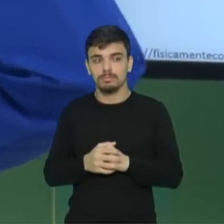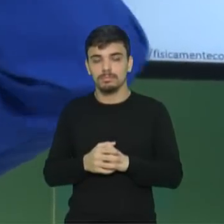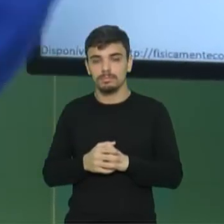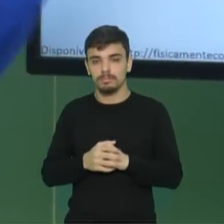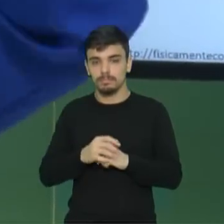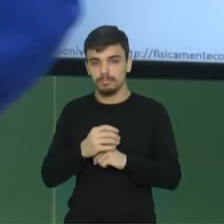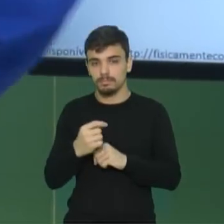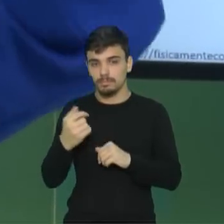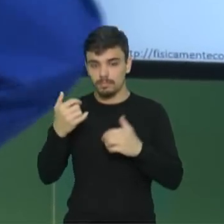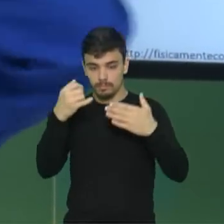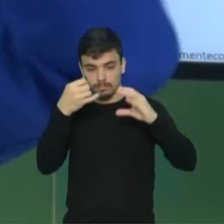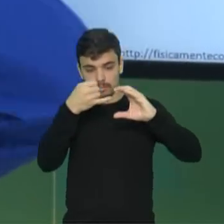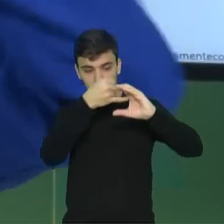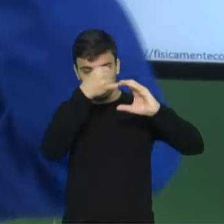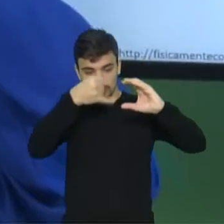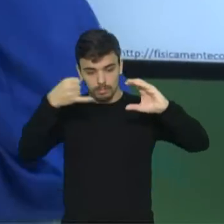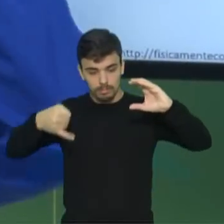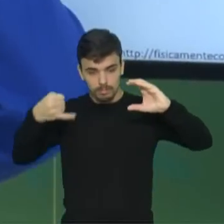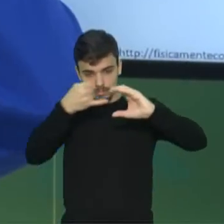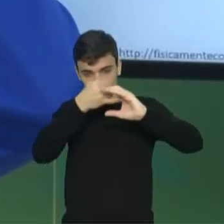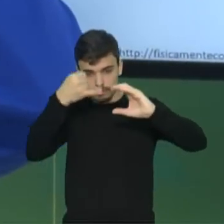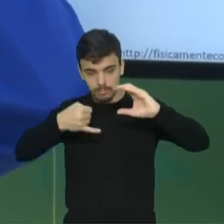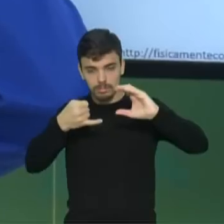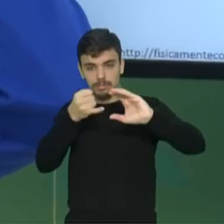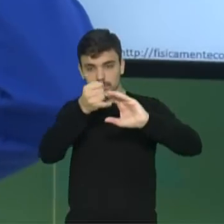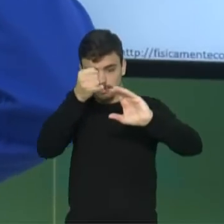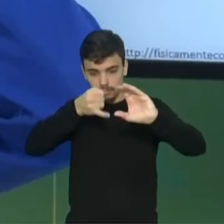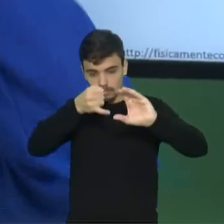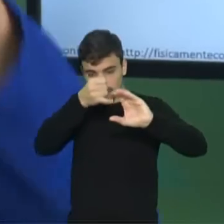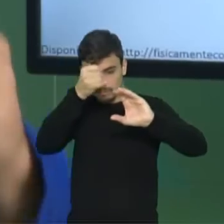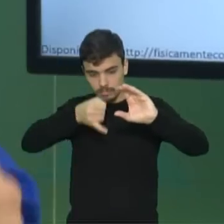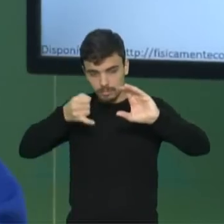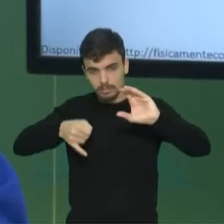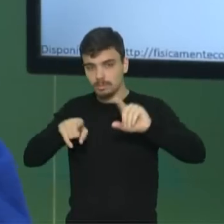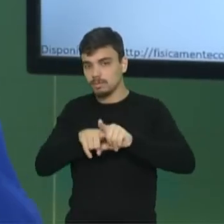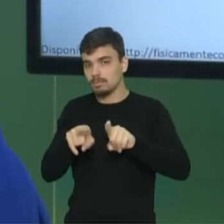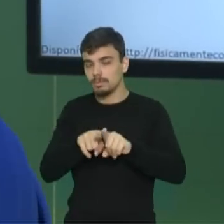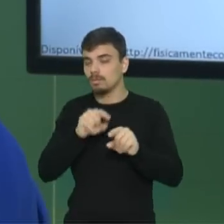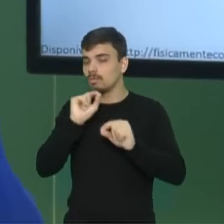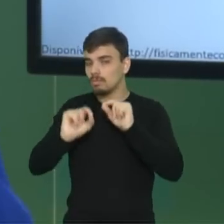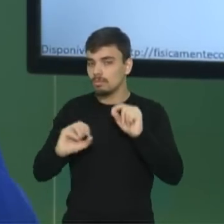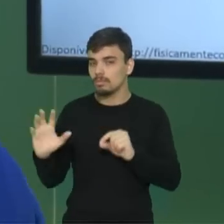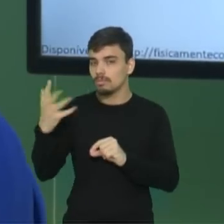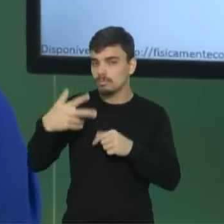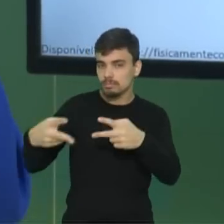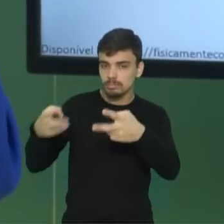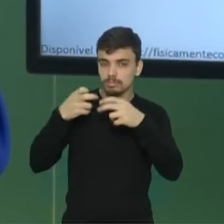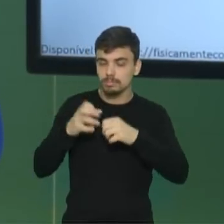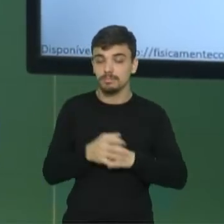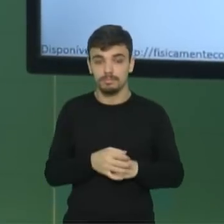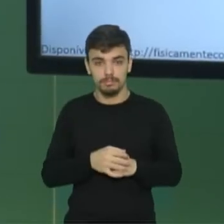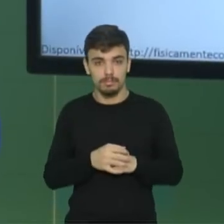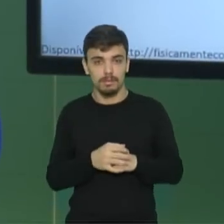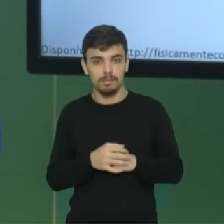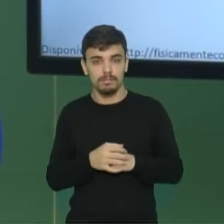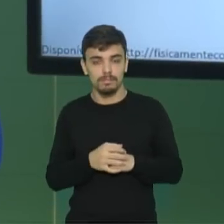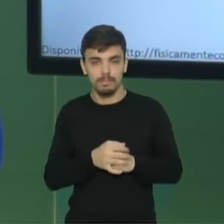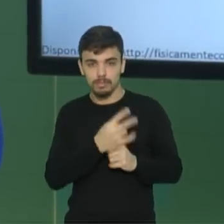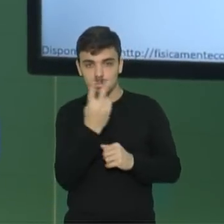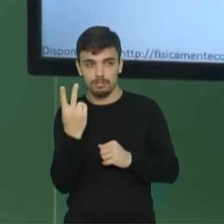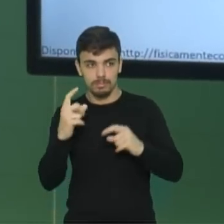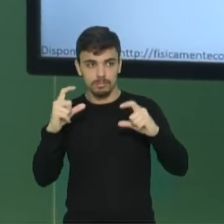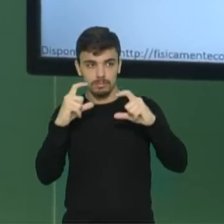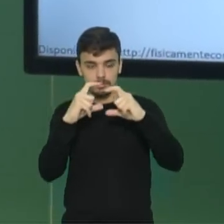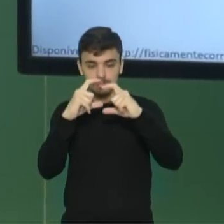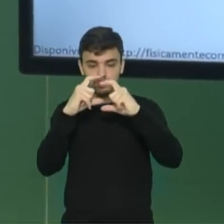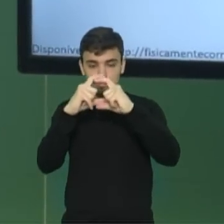esse lado entra só as ondas que vibram na horizontal. Ótimo? E aí o que vocês percebem? Os dois óculos